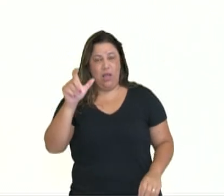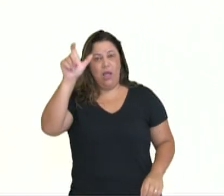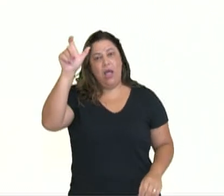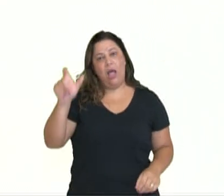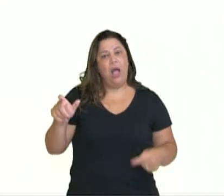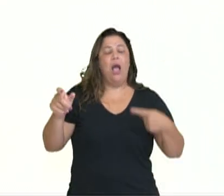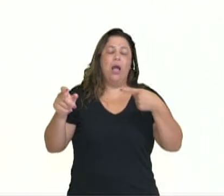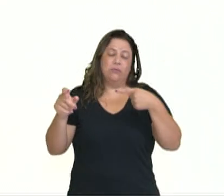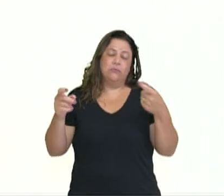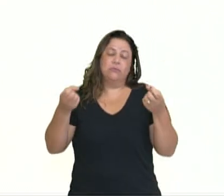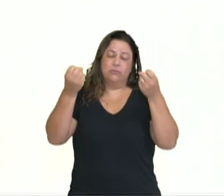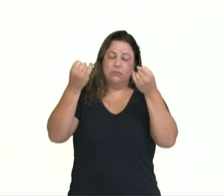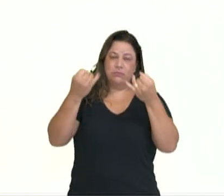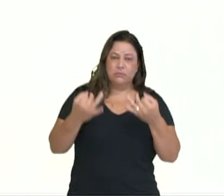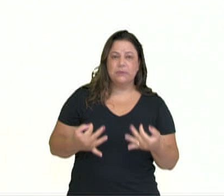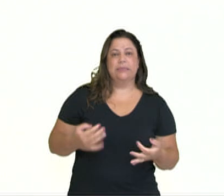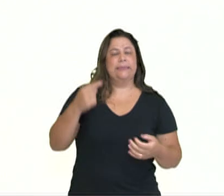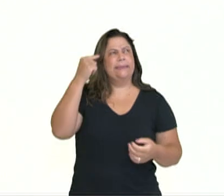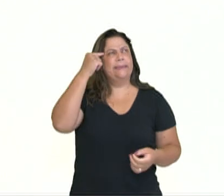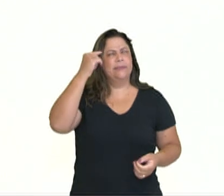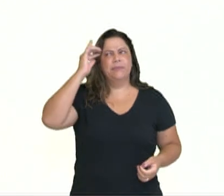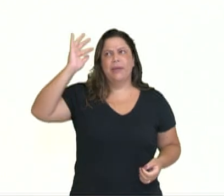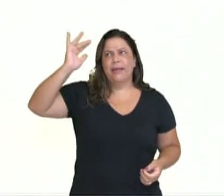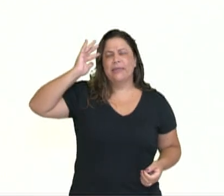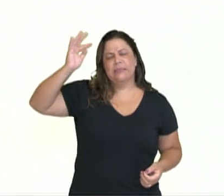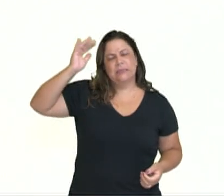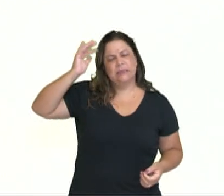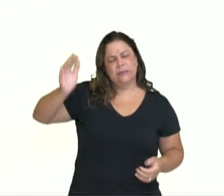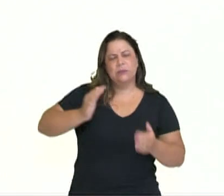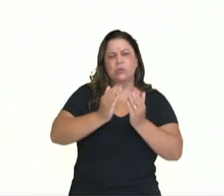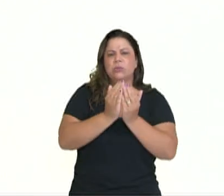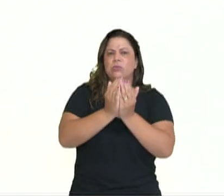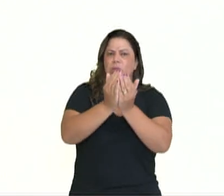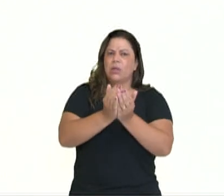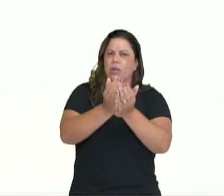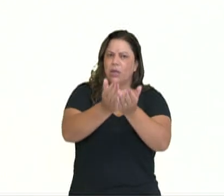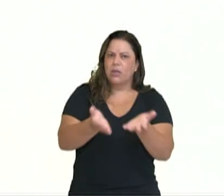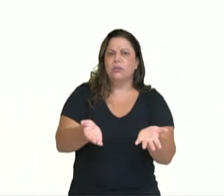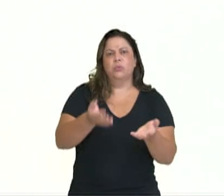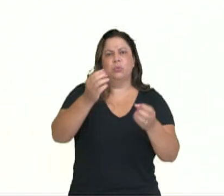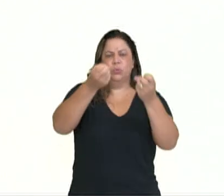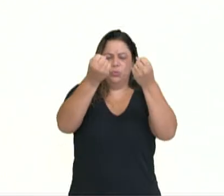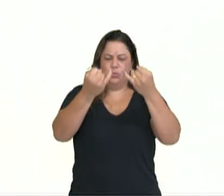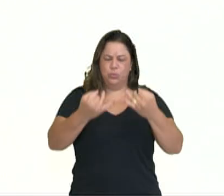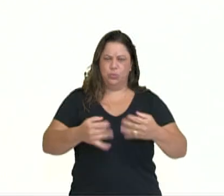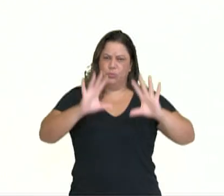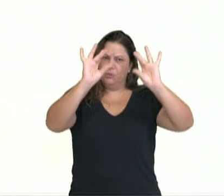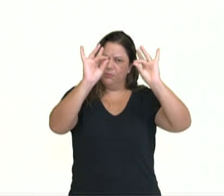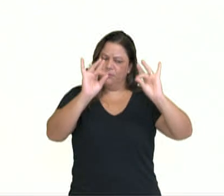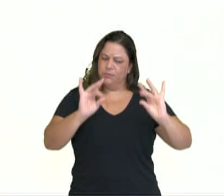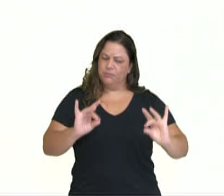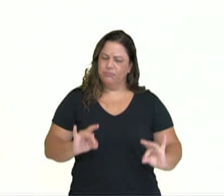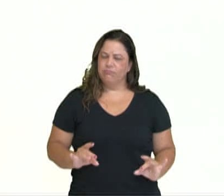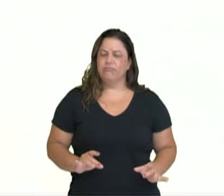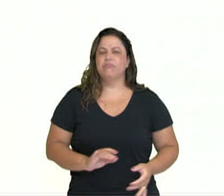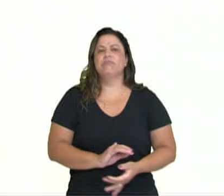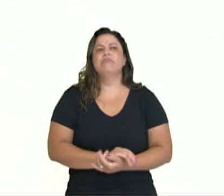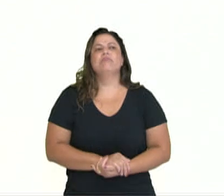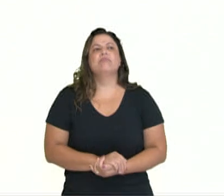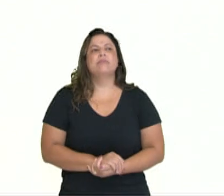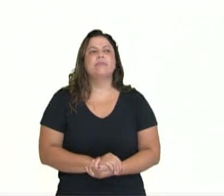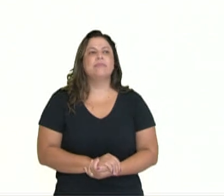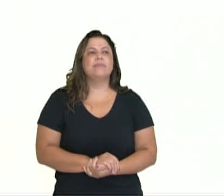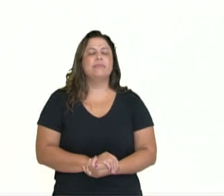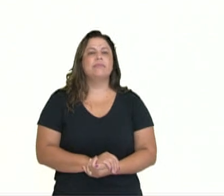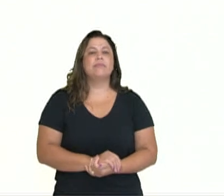que você tenha a exata dimensão da barca que ele estava. Por isso ele dá essa descrição tão detalhada.